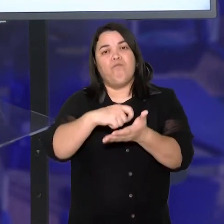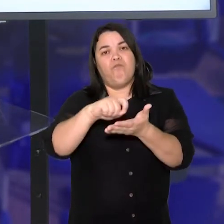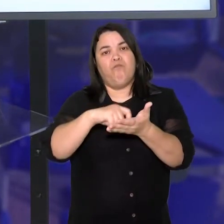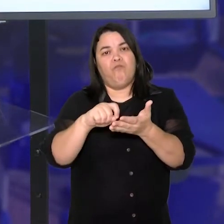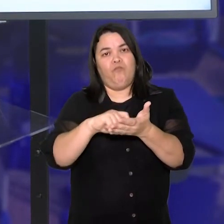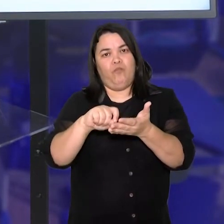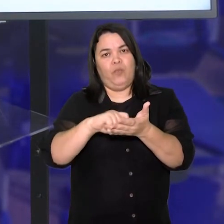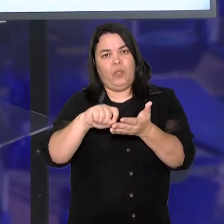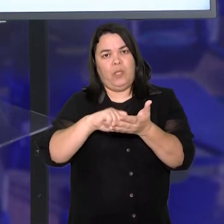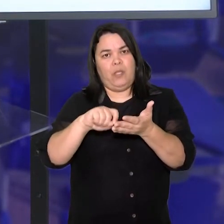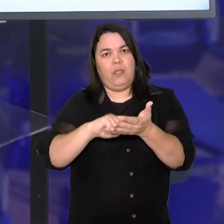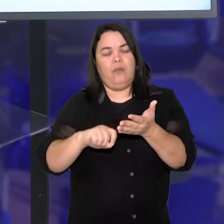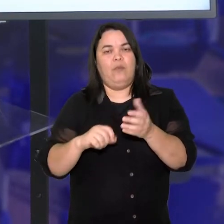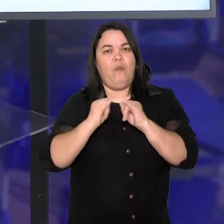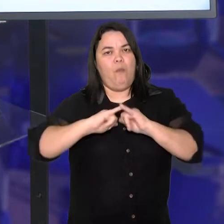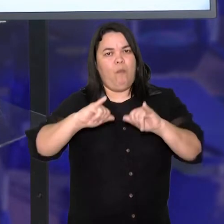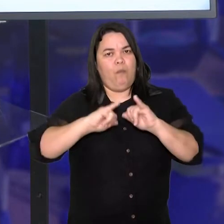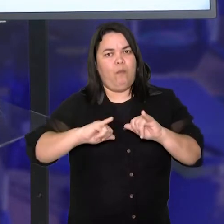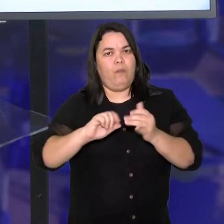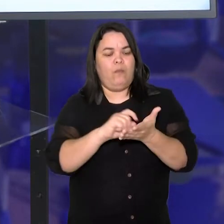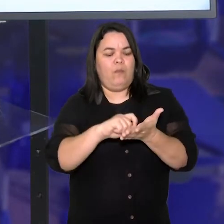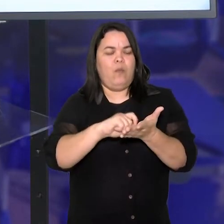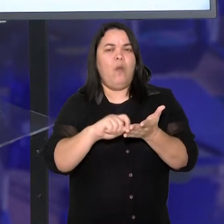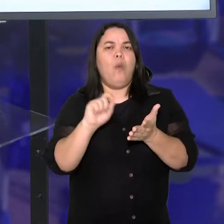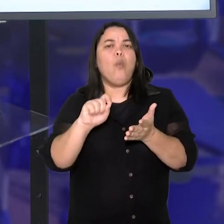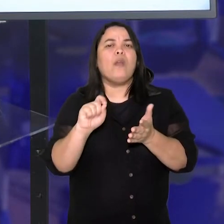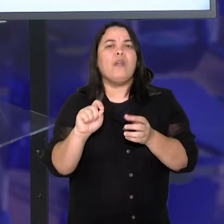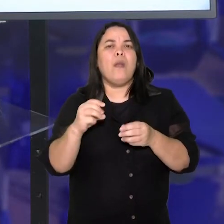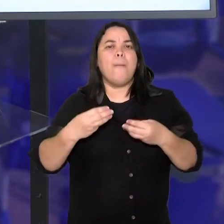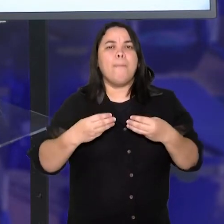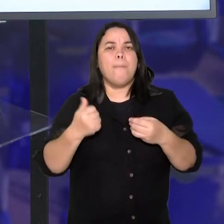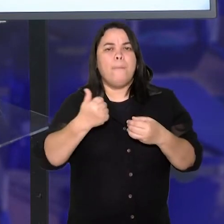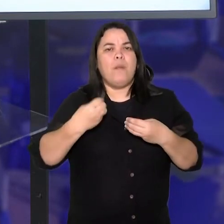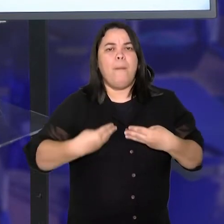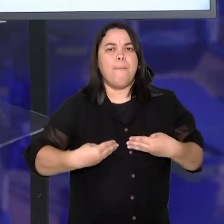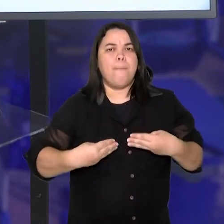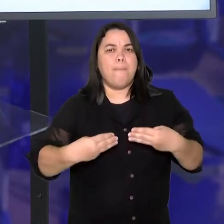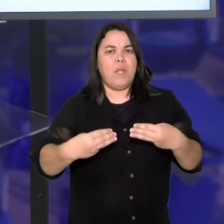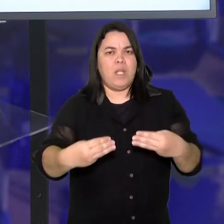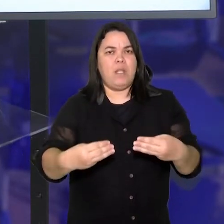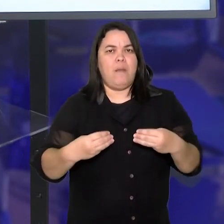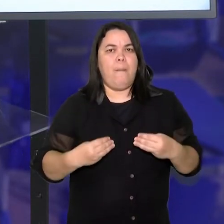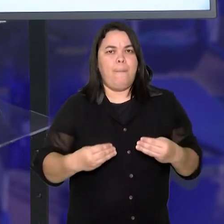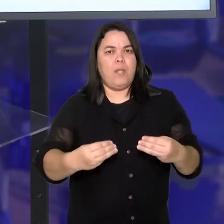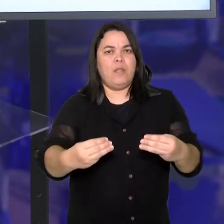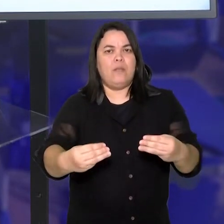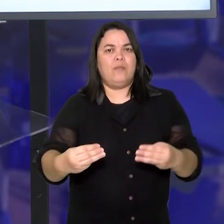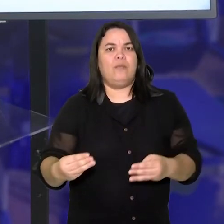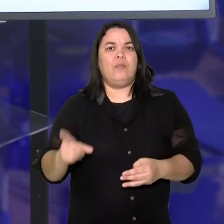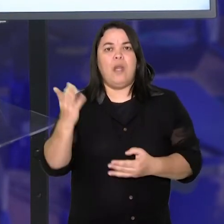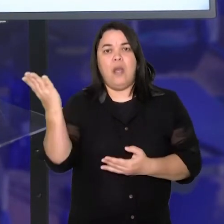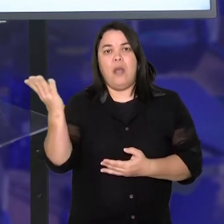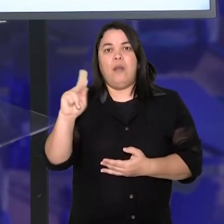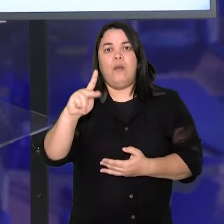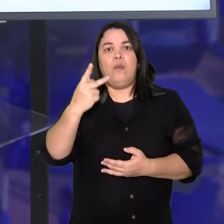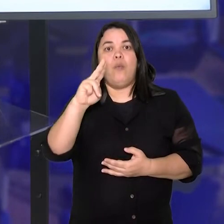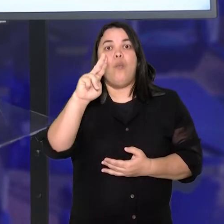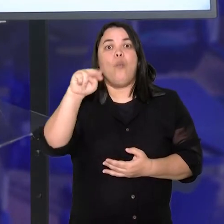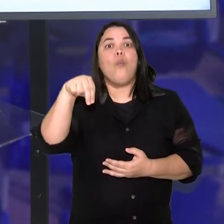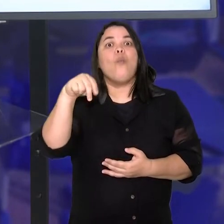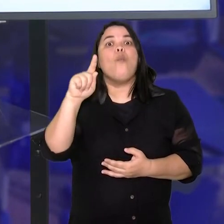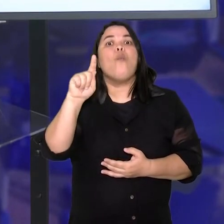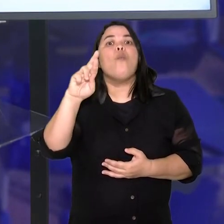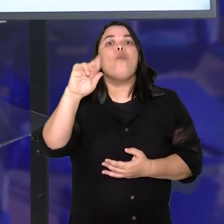Orbán, primeiro-ministro da Hungria, né? Como é que ele faz as medidas, o pacote de medidas dele, que é